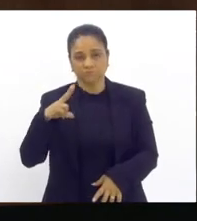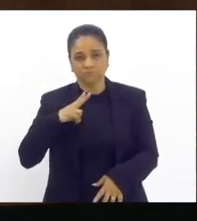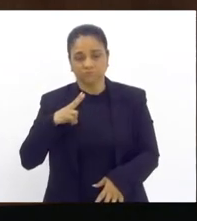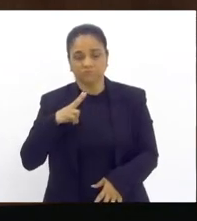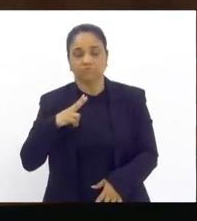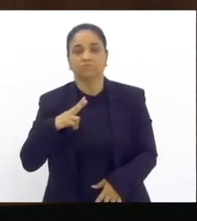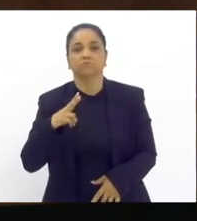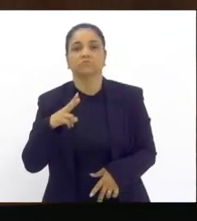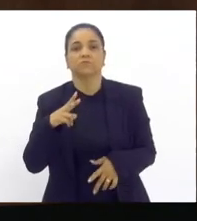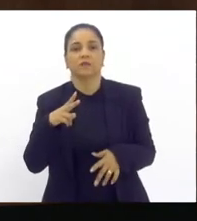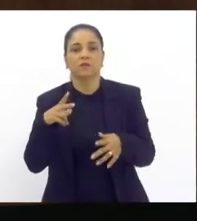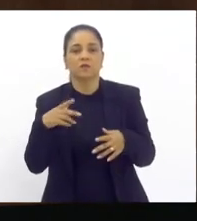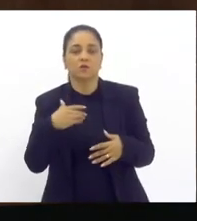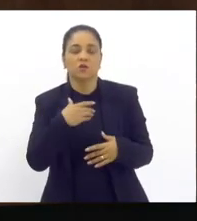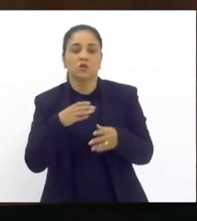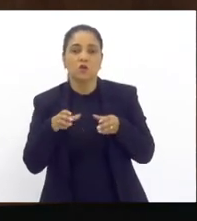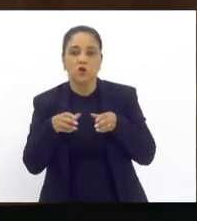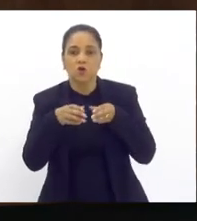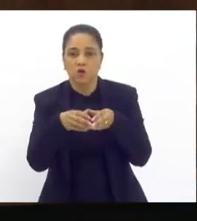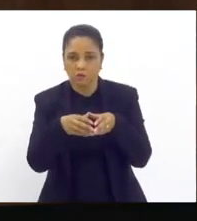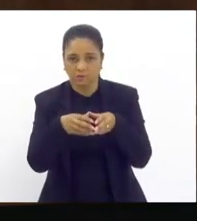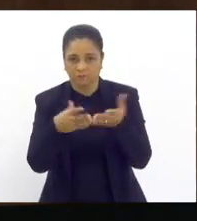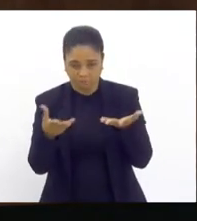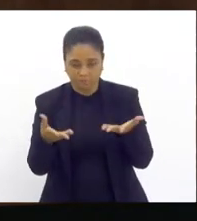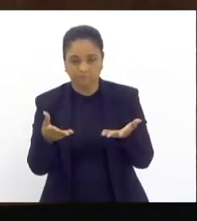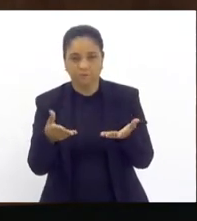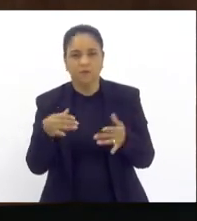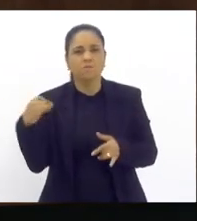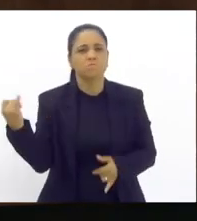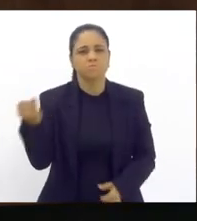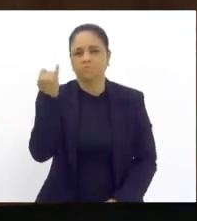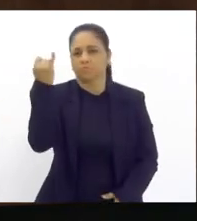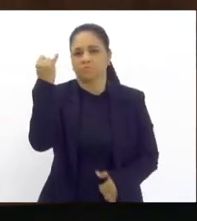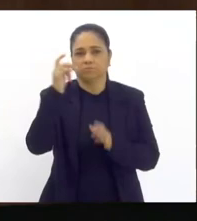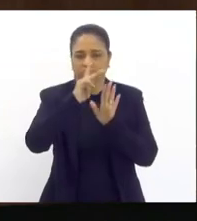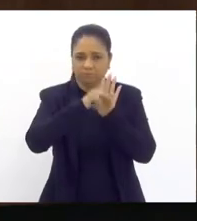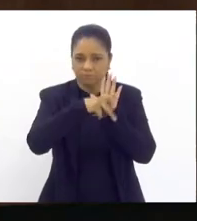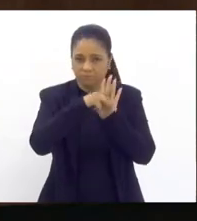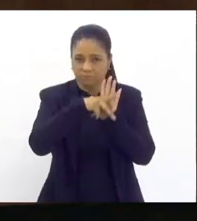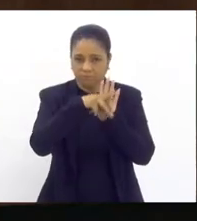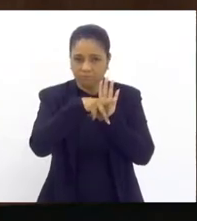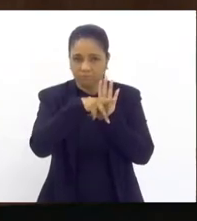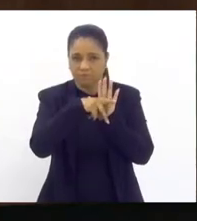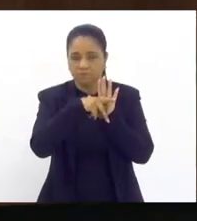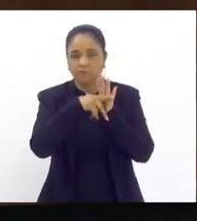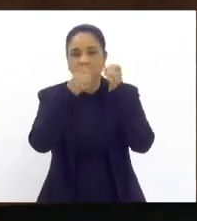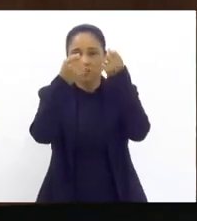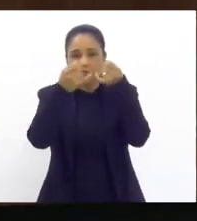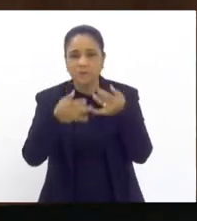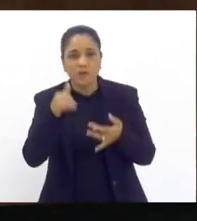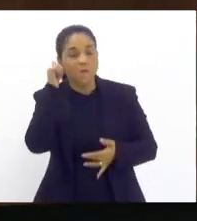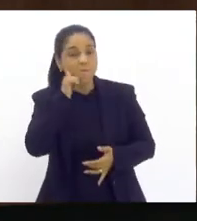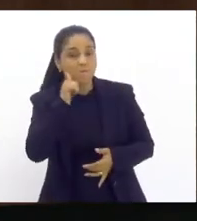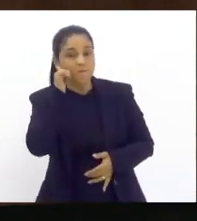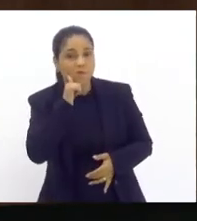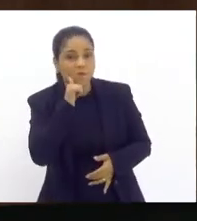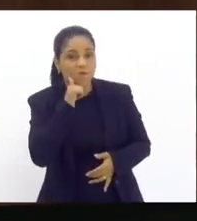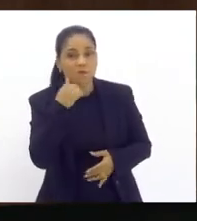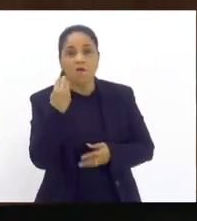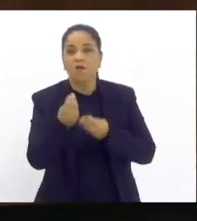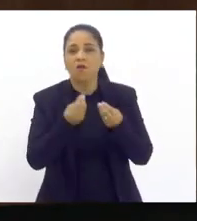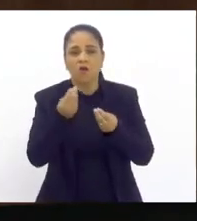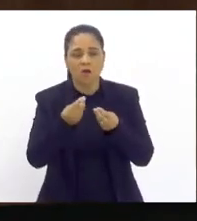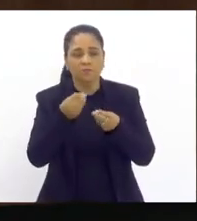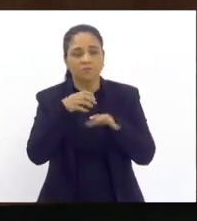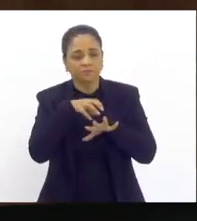passageiros. Esse é um projeto super importante. A gente precisa falar do quanto que as mulheres que, enfim, pegam